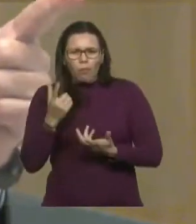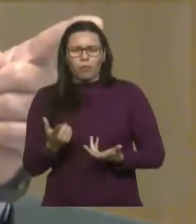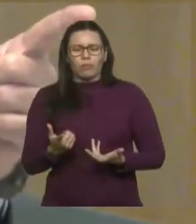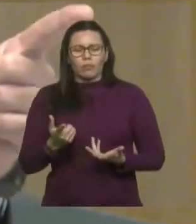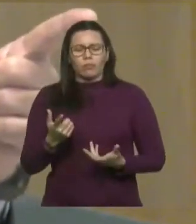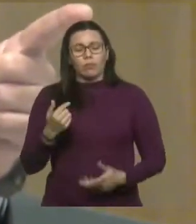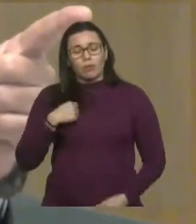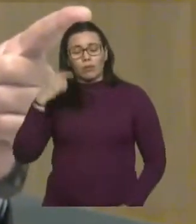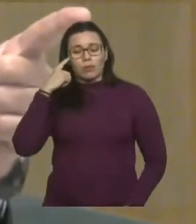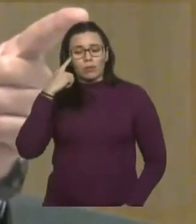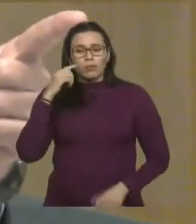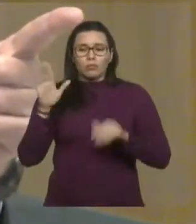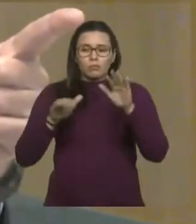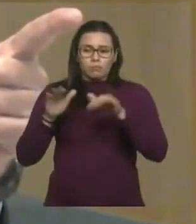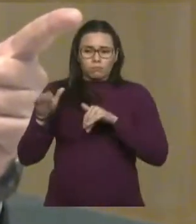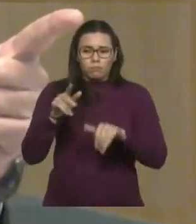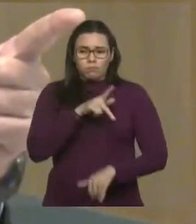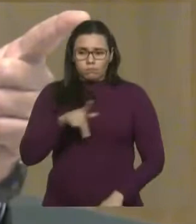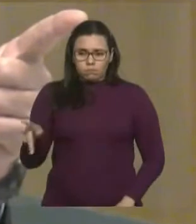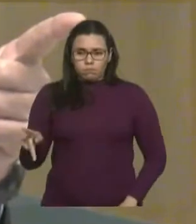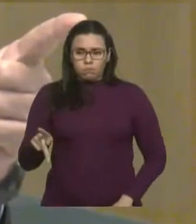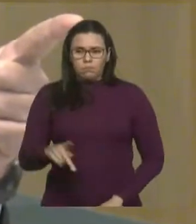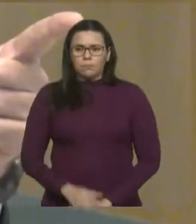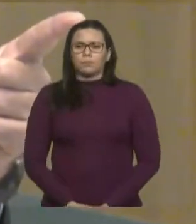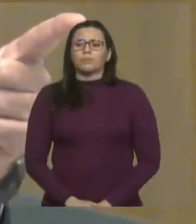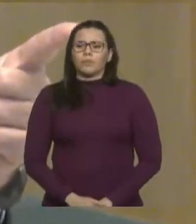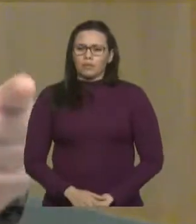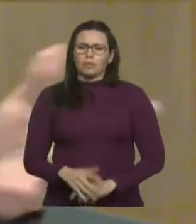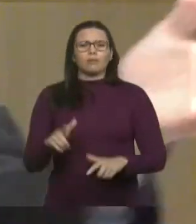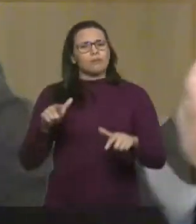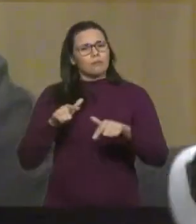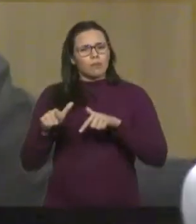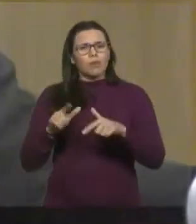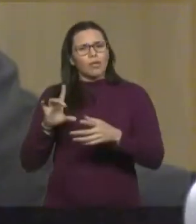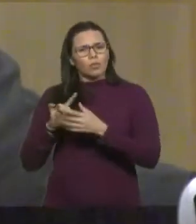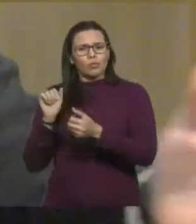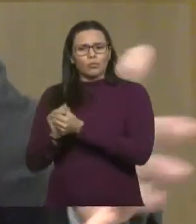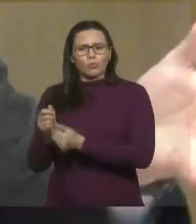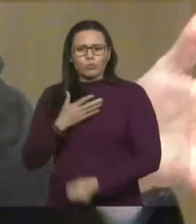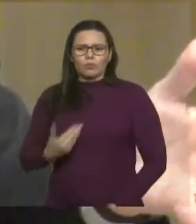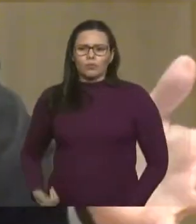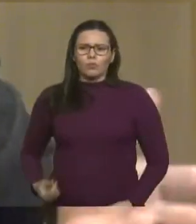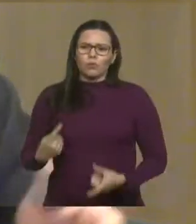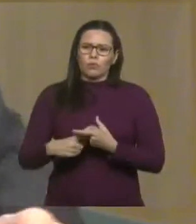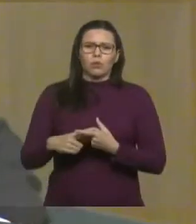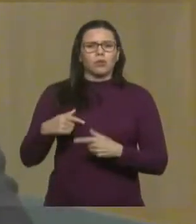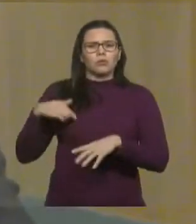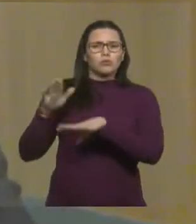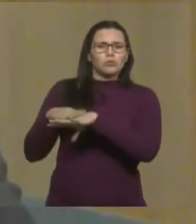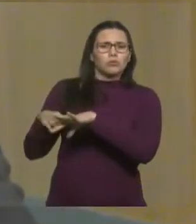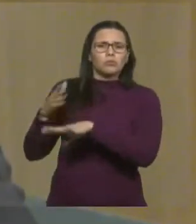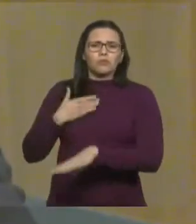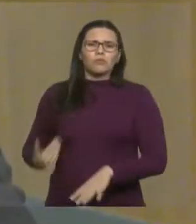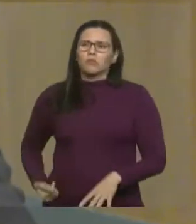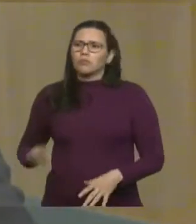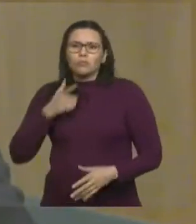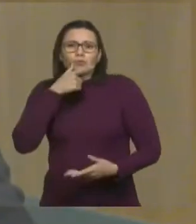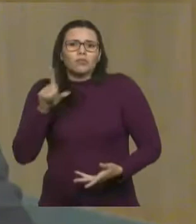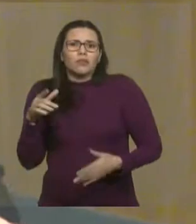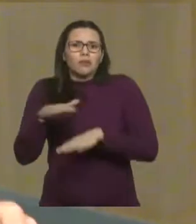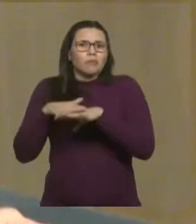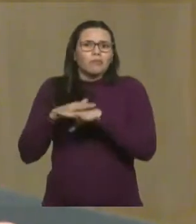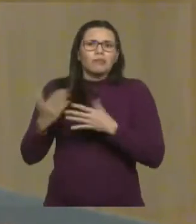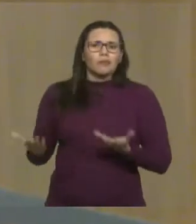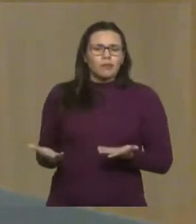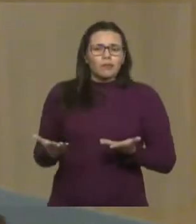o nosso presidente para fazer essas ações junto com o governador, porque a gente não consegue falar com o governador, os deputados. Então, essa comissão de saúde tem que